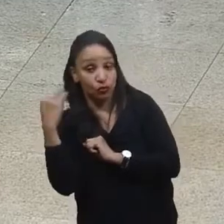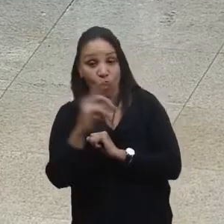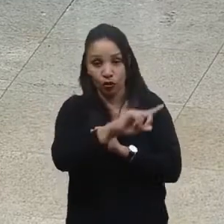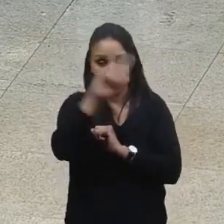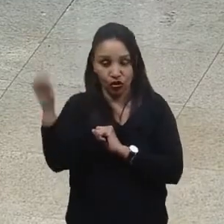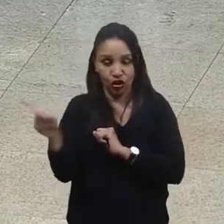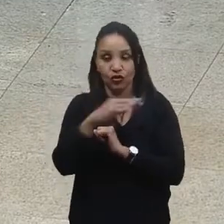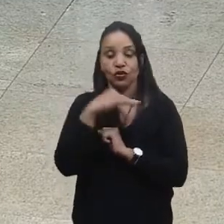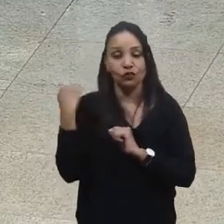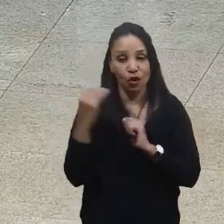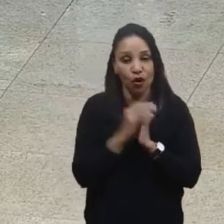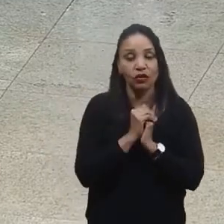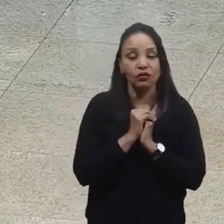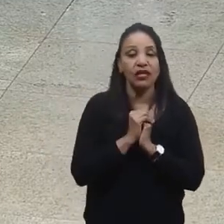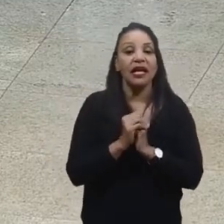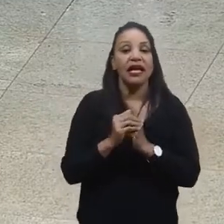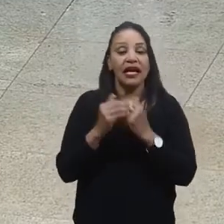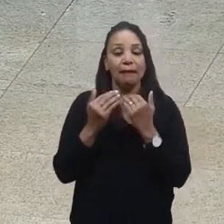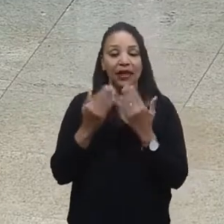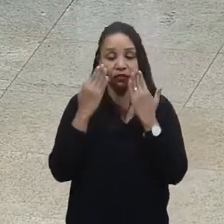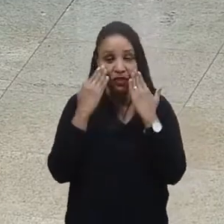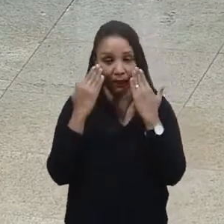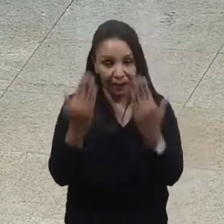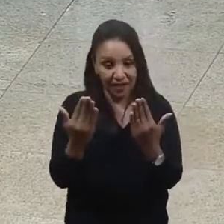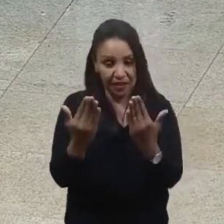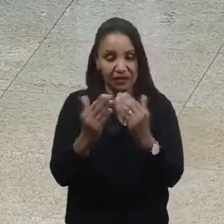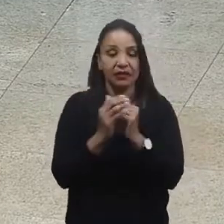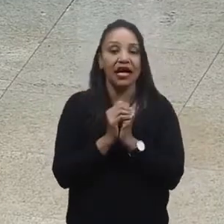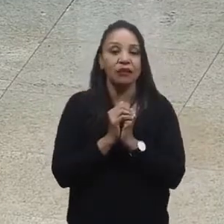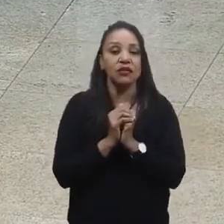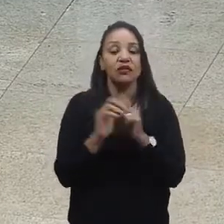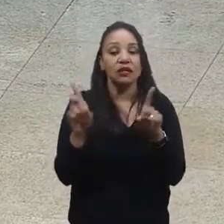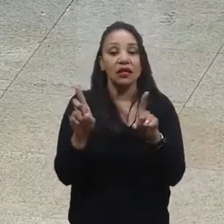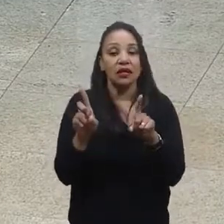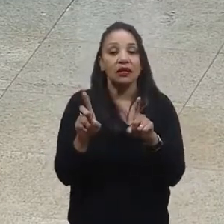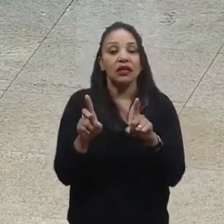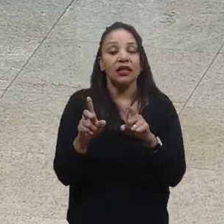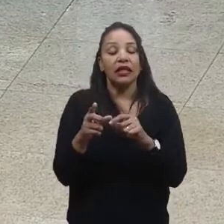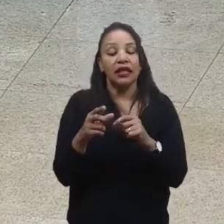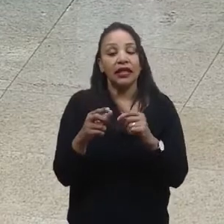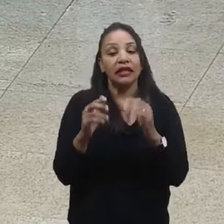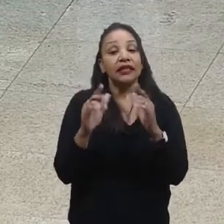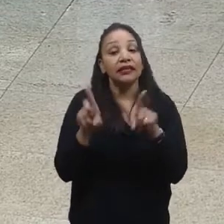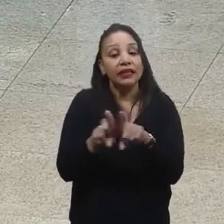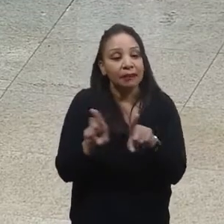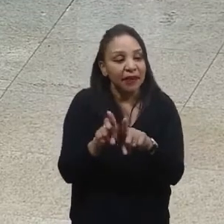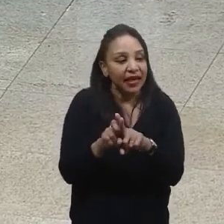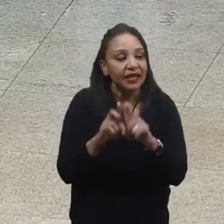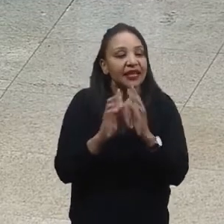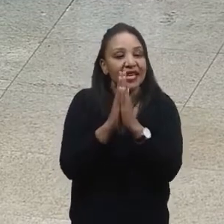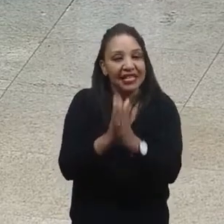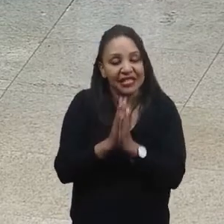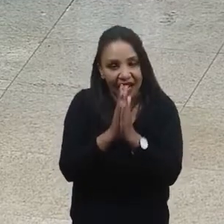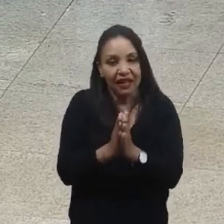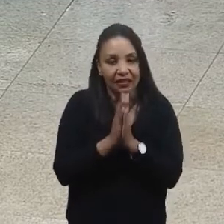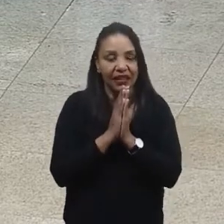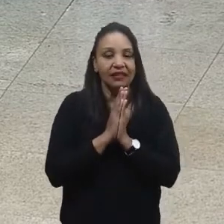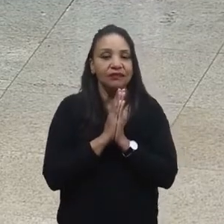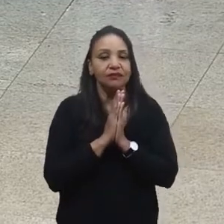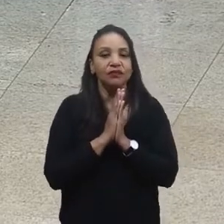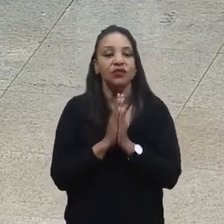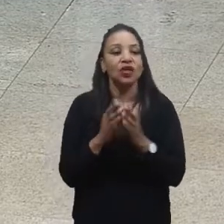para nos Colocar diante dela e para rezarmos por aqueles que já partiram Por que rezar por aqueles que já partiram